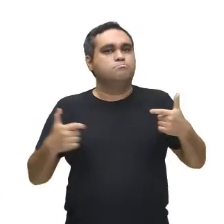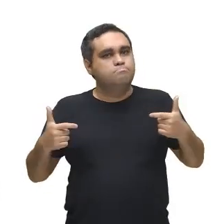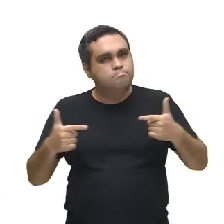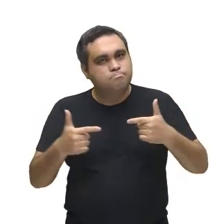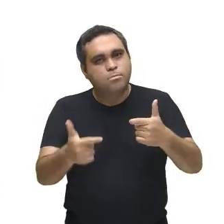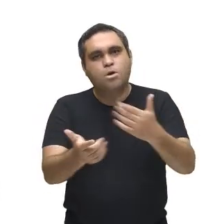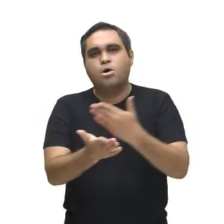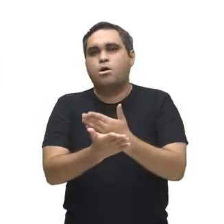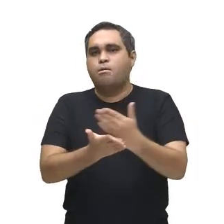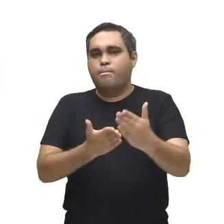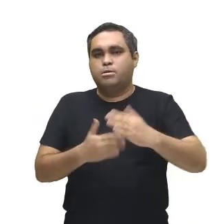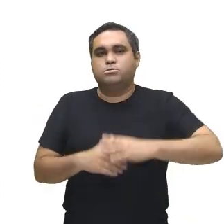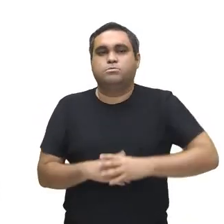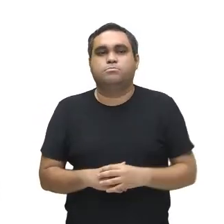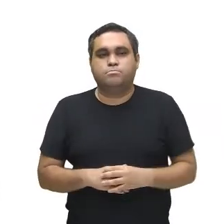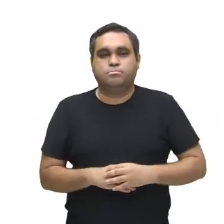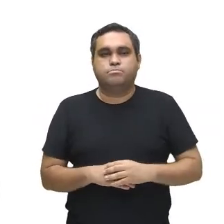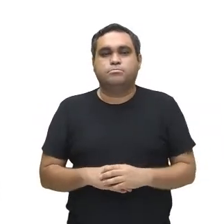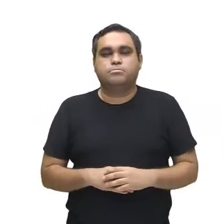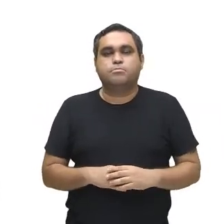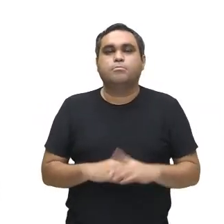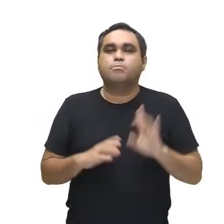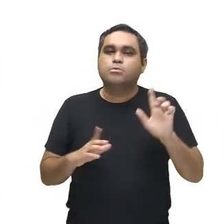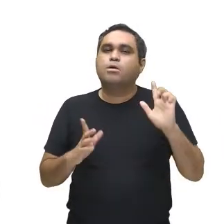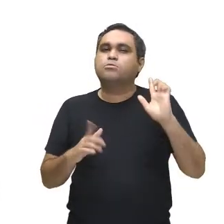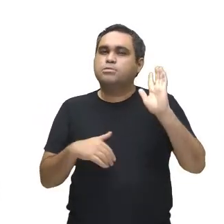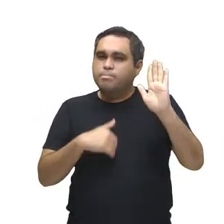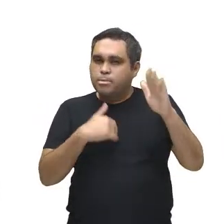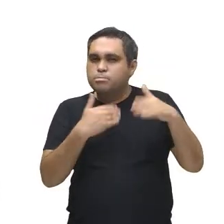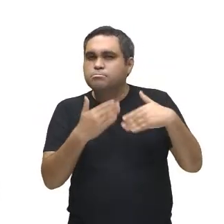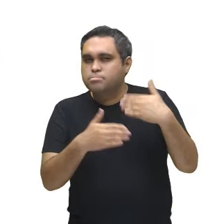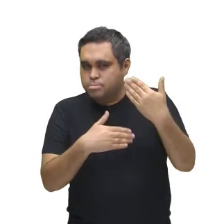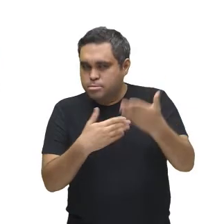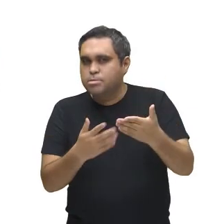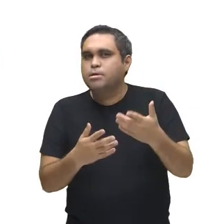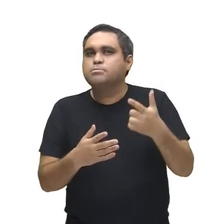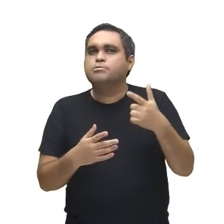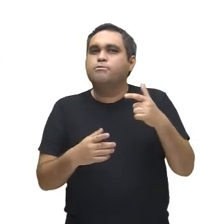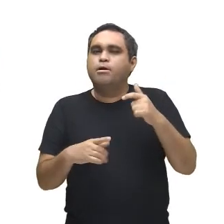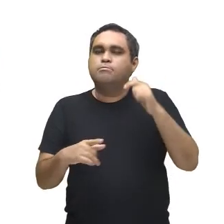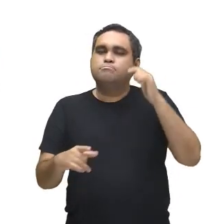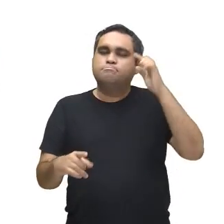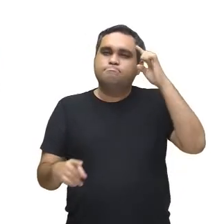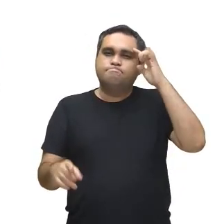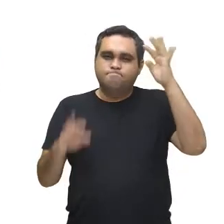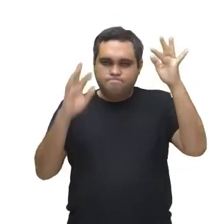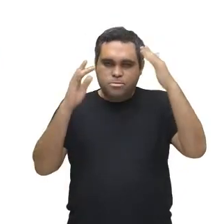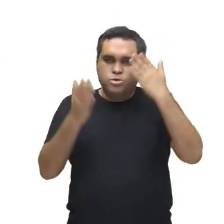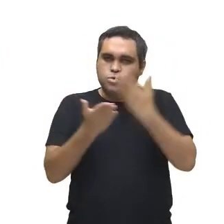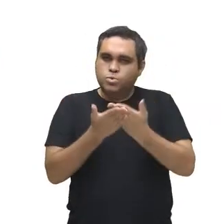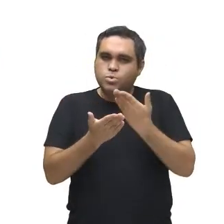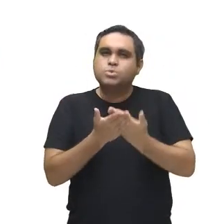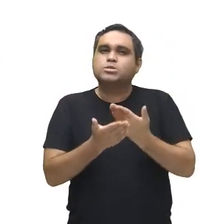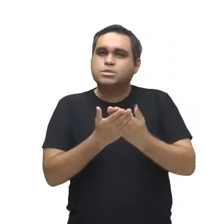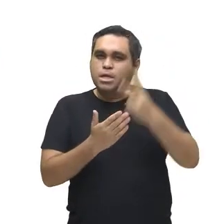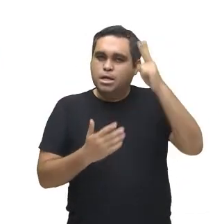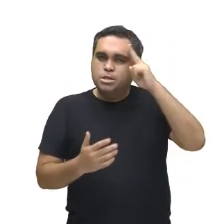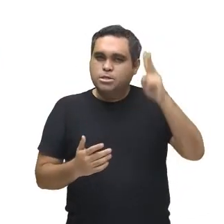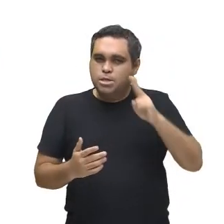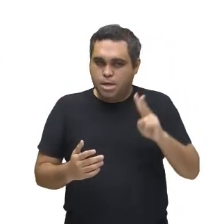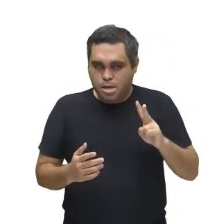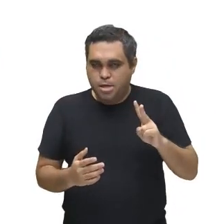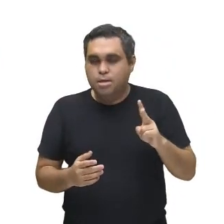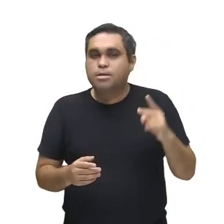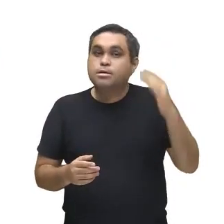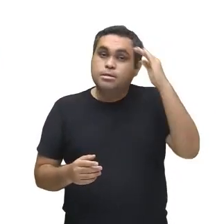Ao decorrer de nossas aulas, a gente vai viajar nesse universo maravilhoso que é a história e entender como é